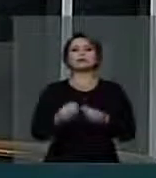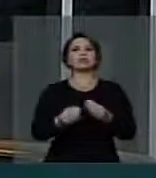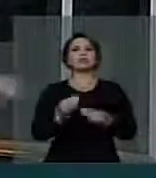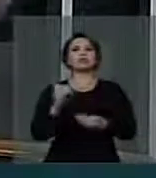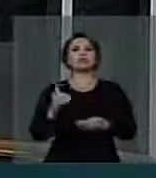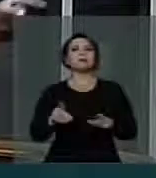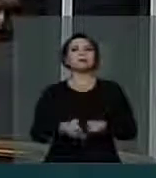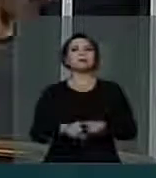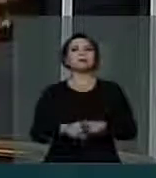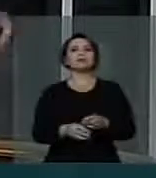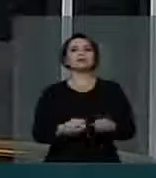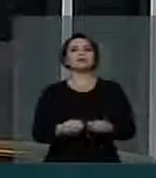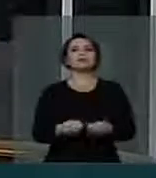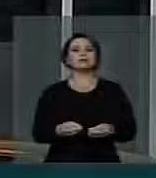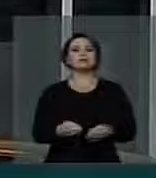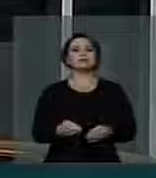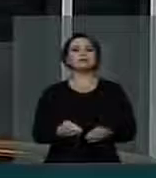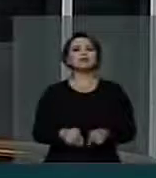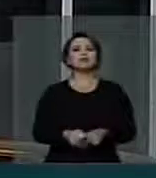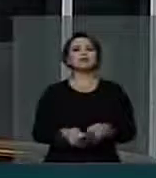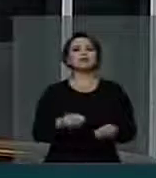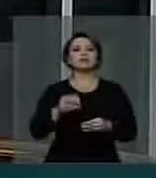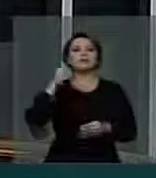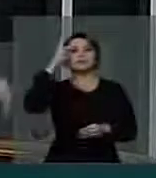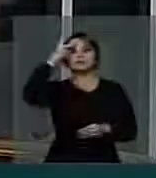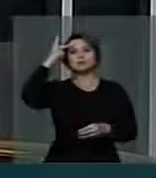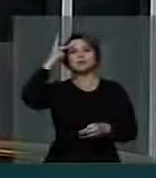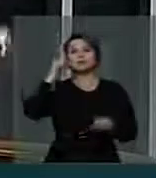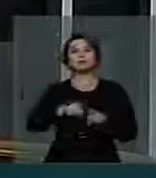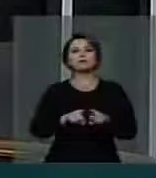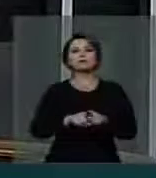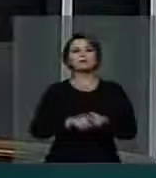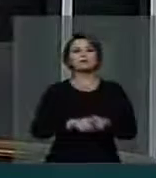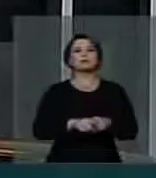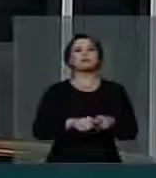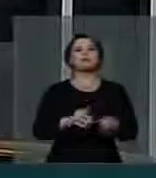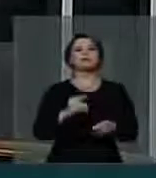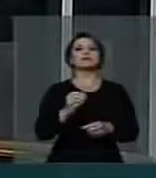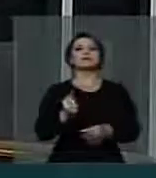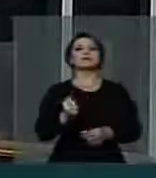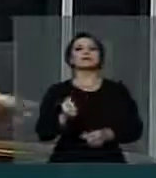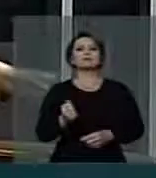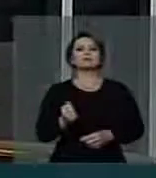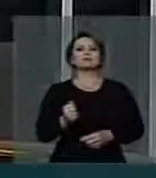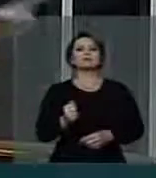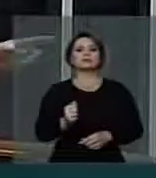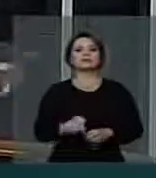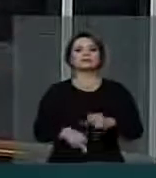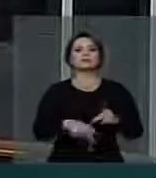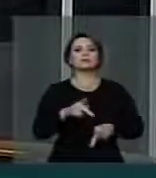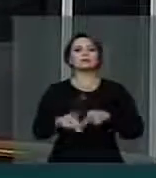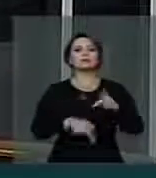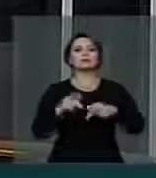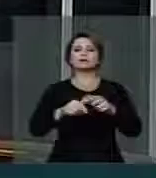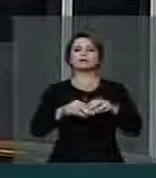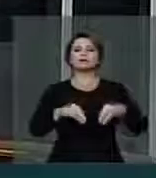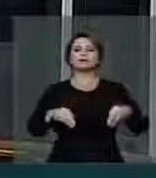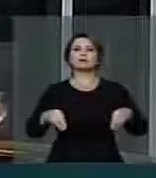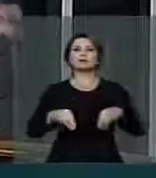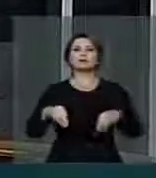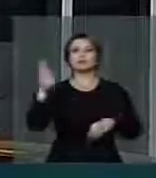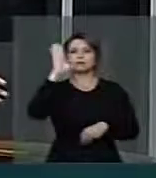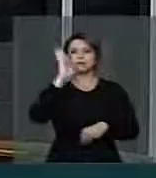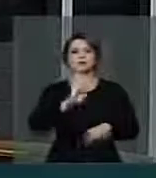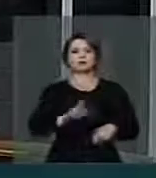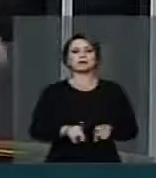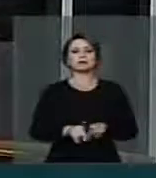atrás, esse país não era um país vazio. Esse país tinha dono. Em todo o território brasileiro